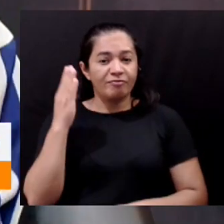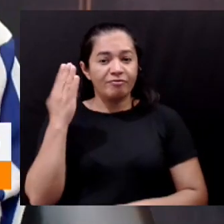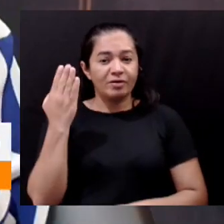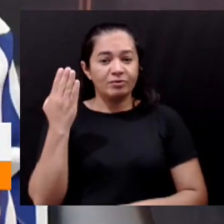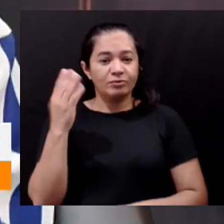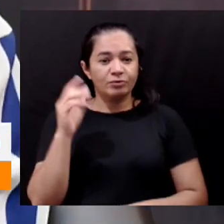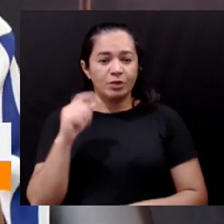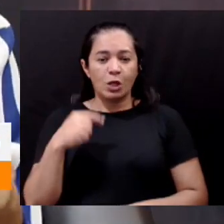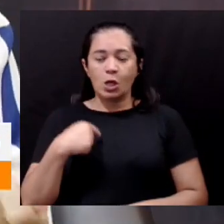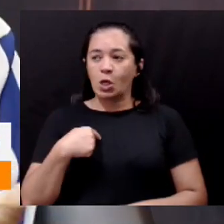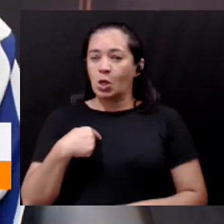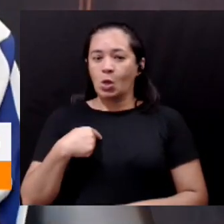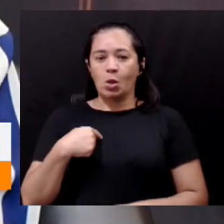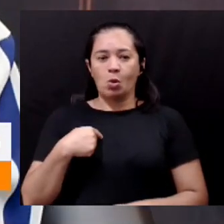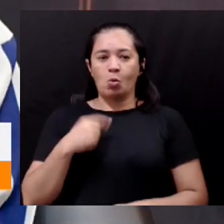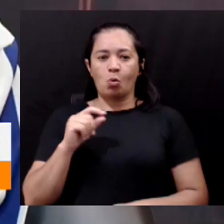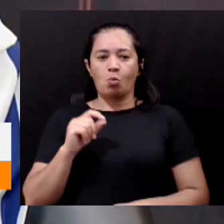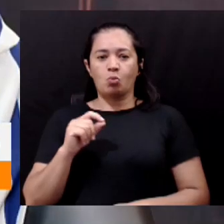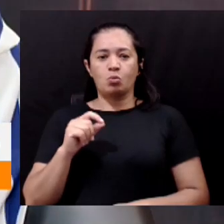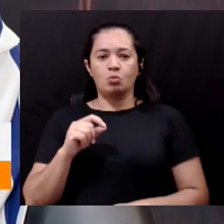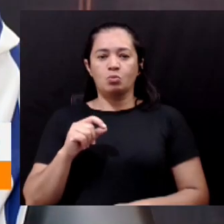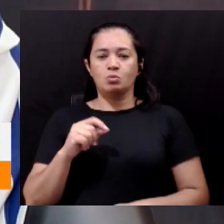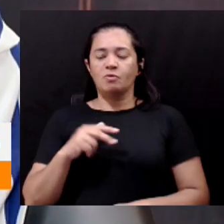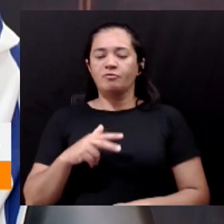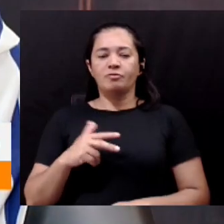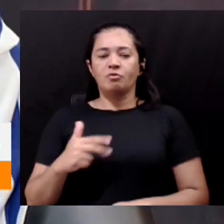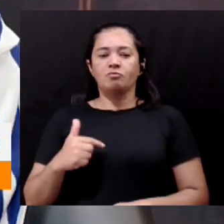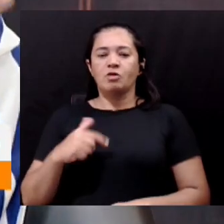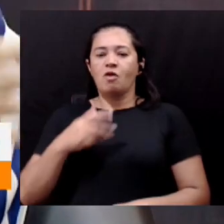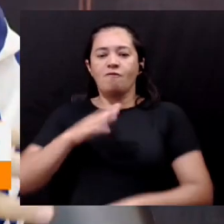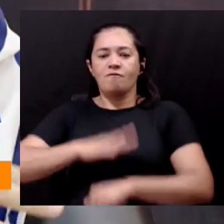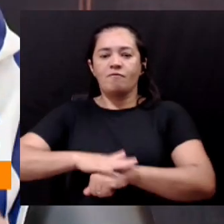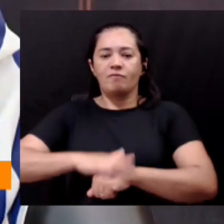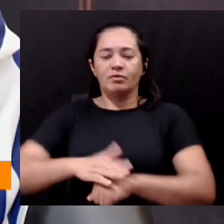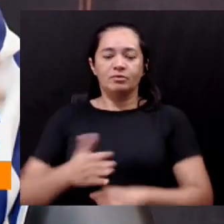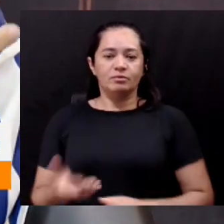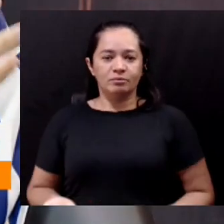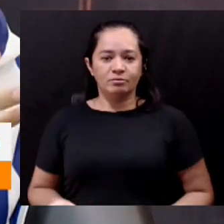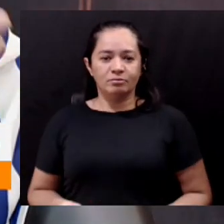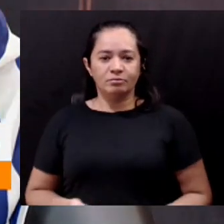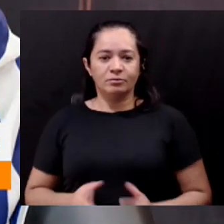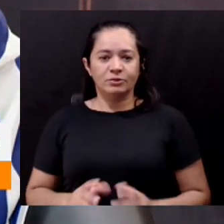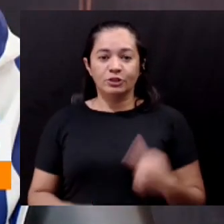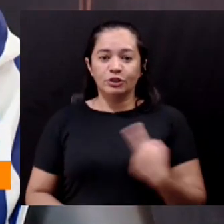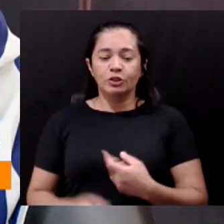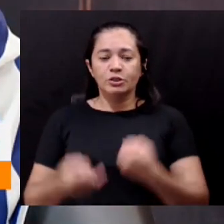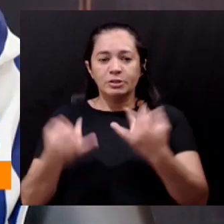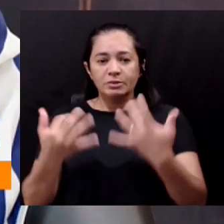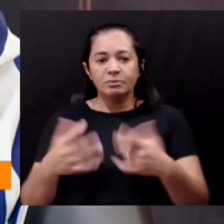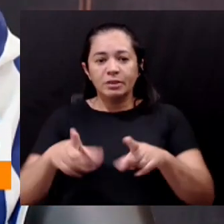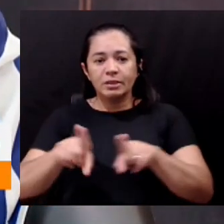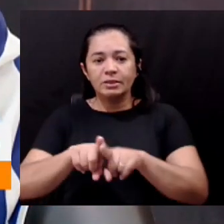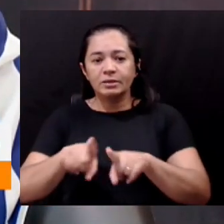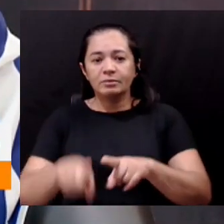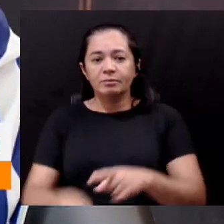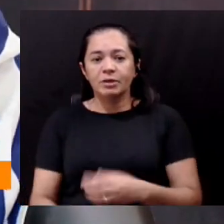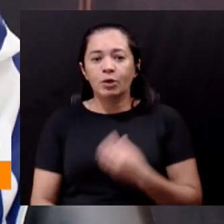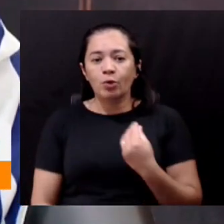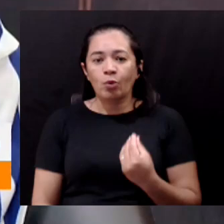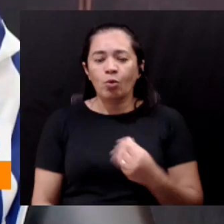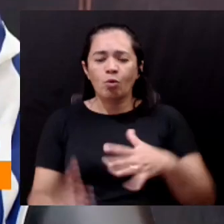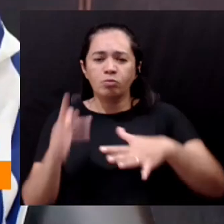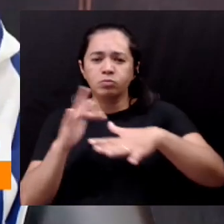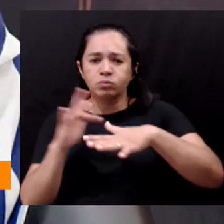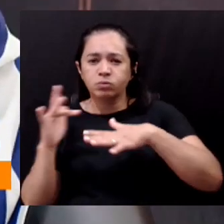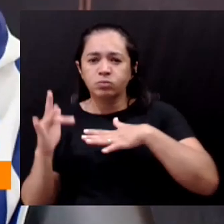colocar, então eu vou me colocar, eu vou fazer, né. E aí a gente fala também da quanto essa rede social, internet,